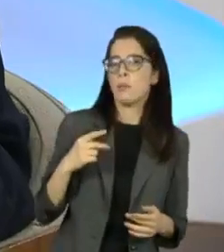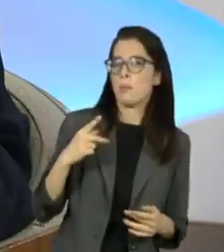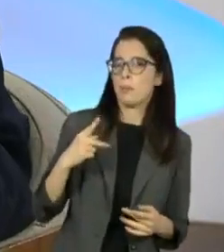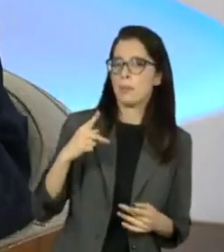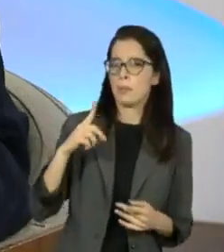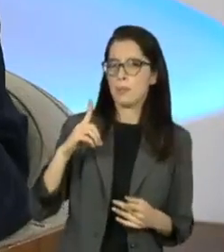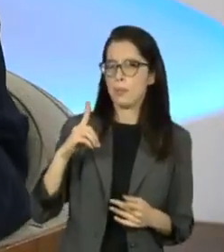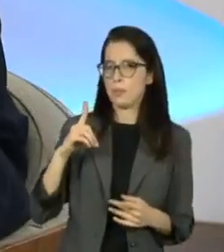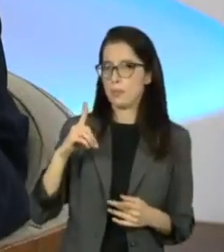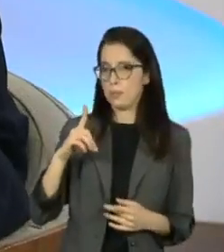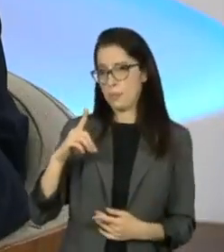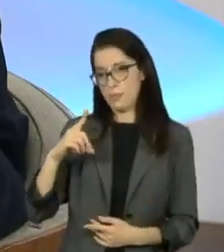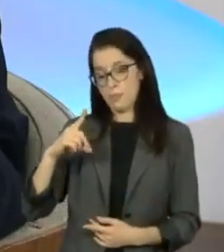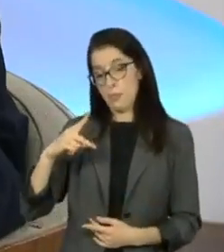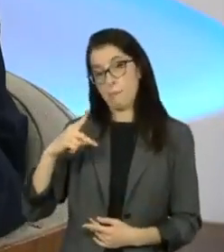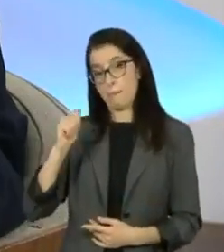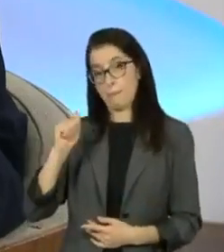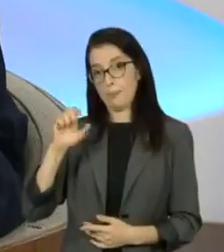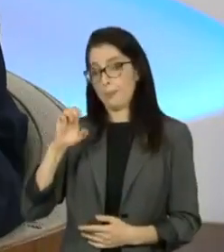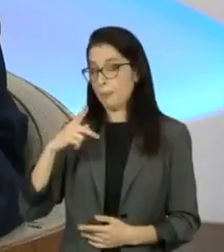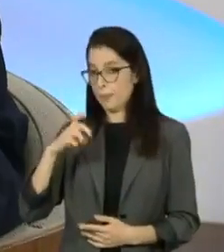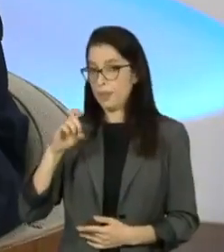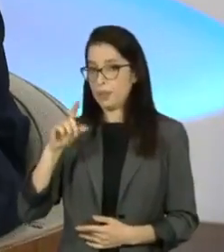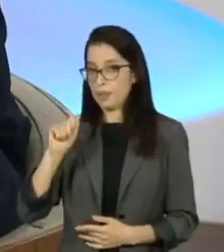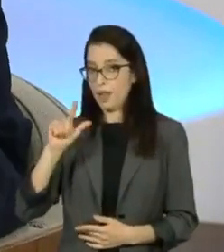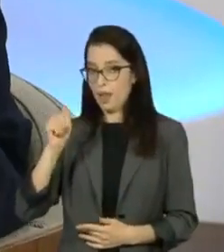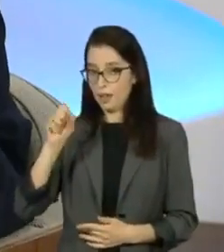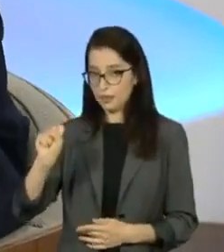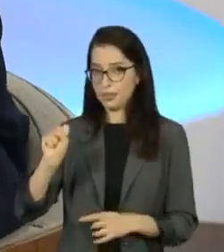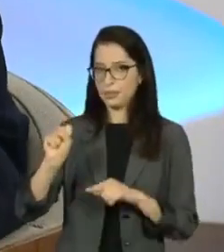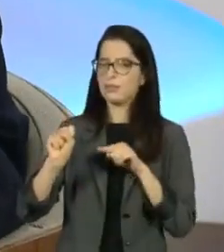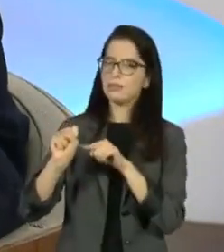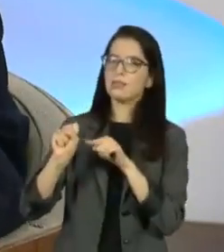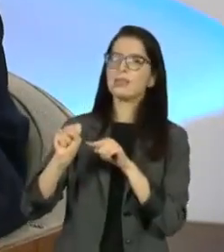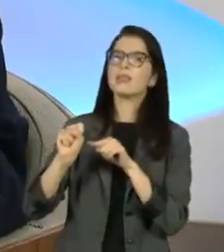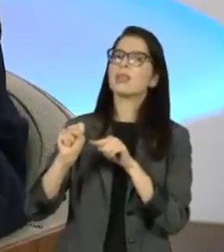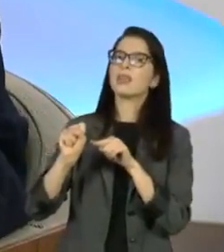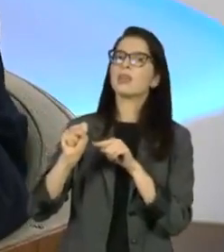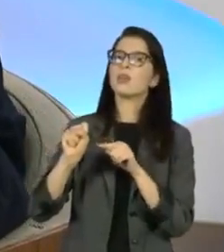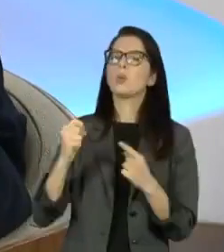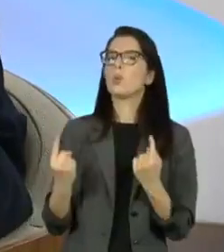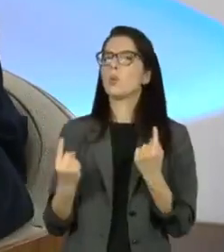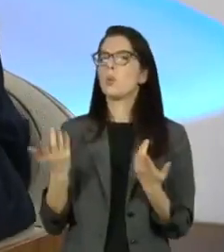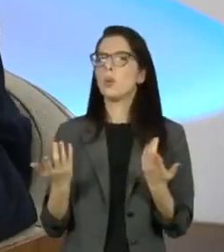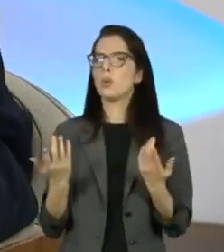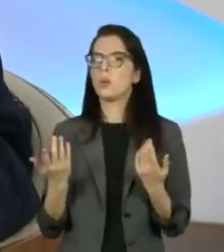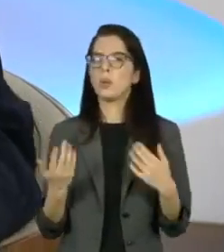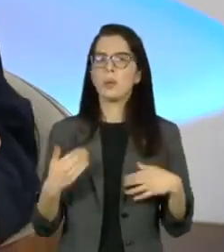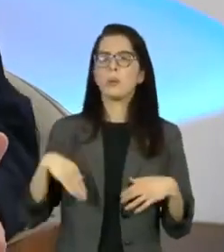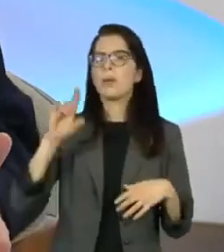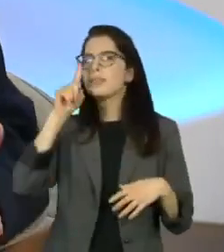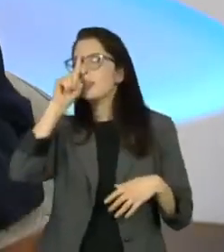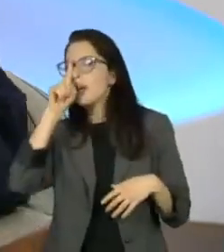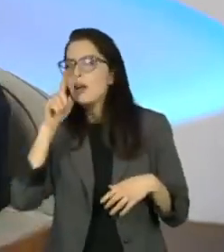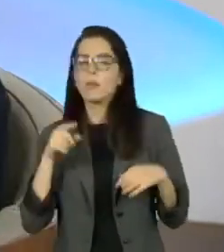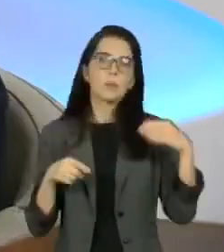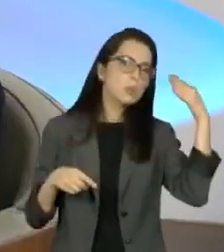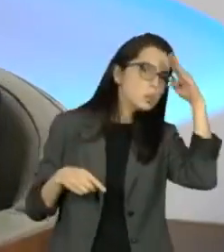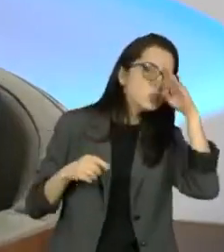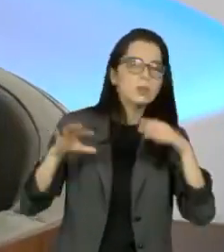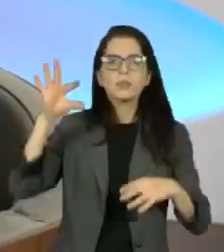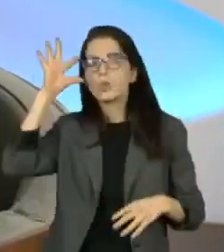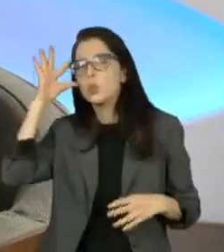errou em muitos momentos. E quando ele, porventura, incentivou esses grupos radicais, nós